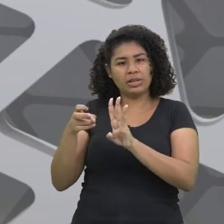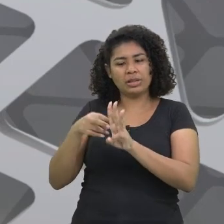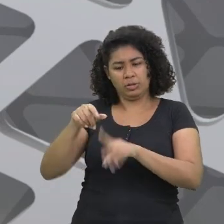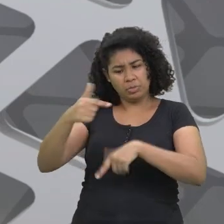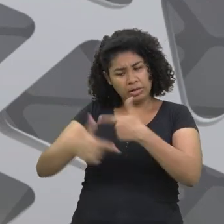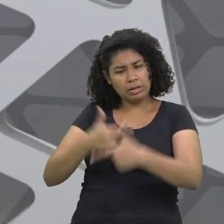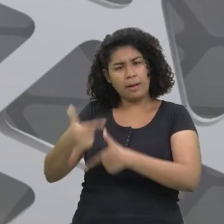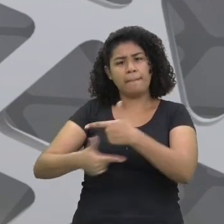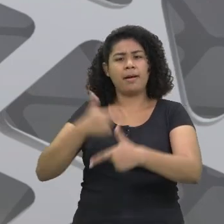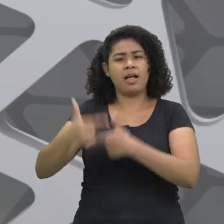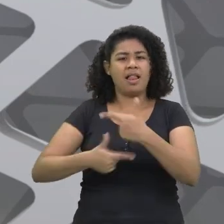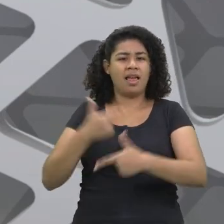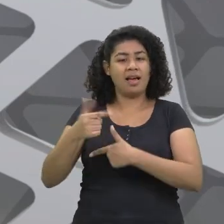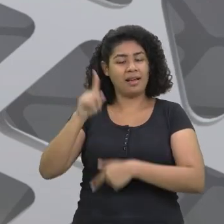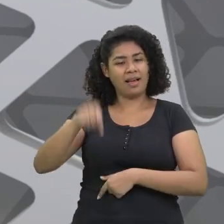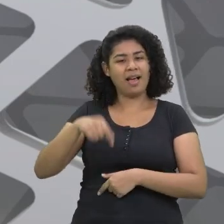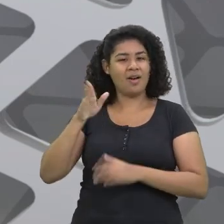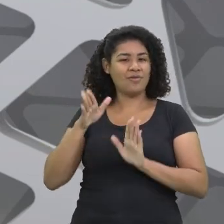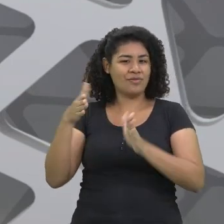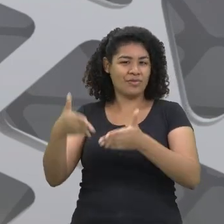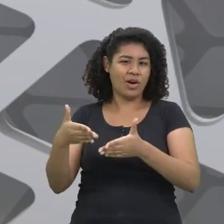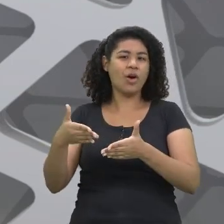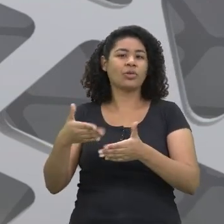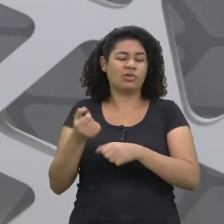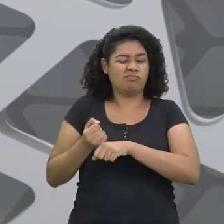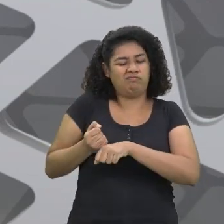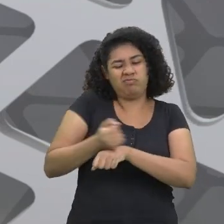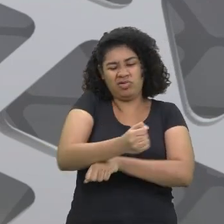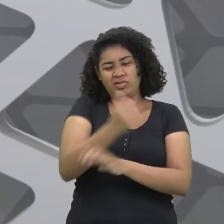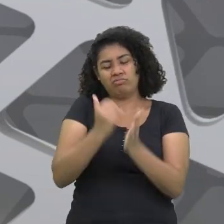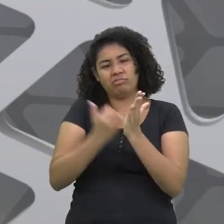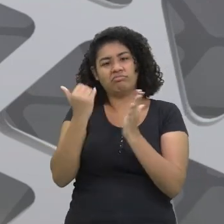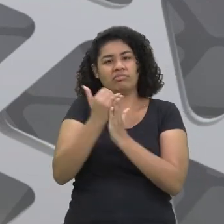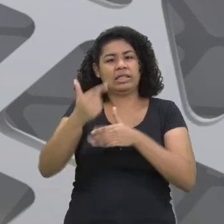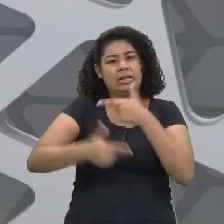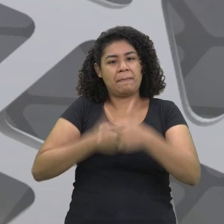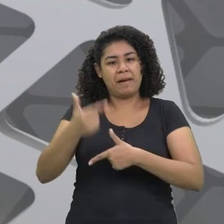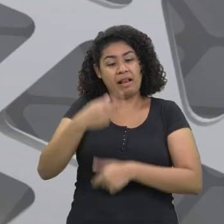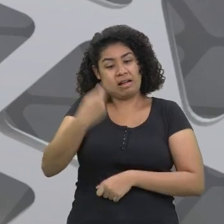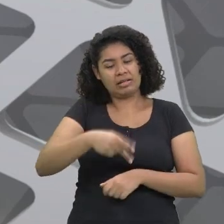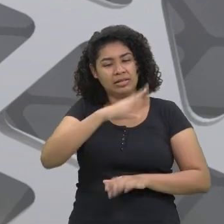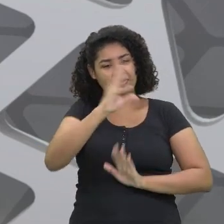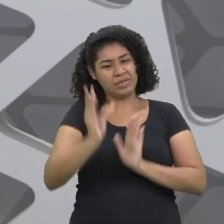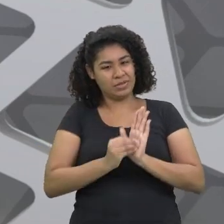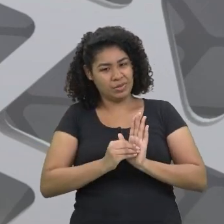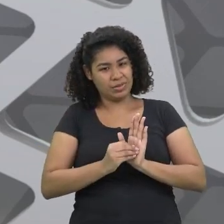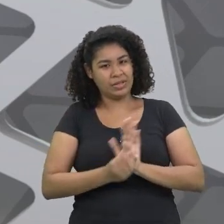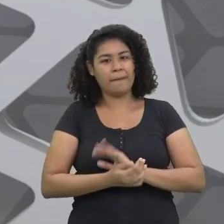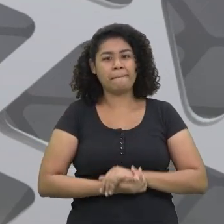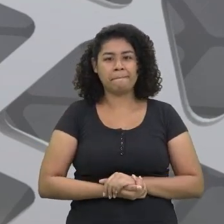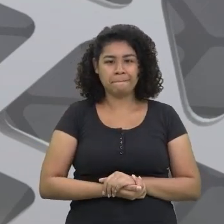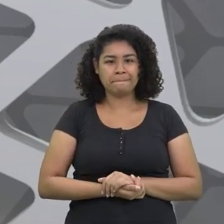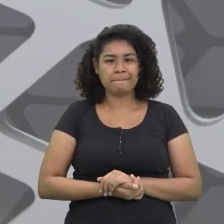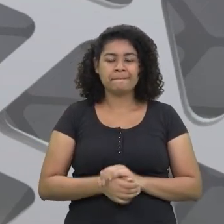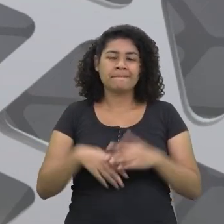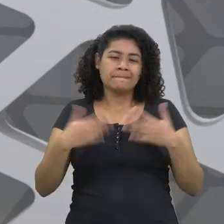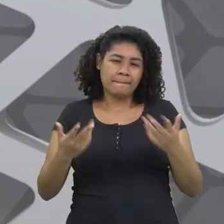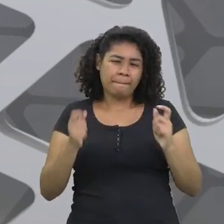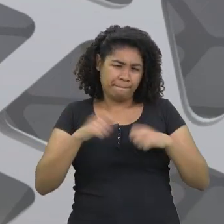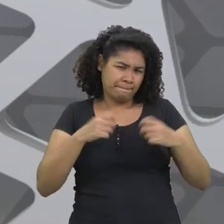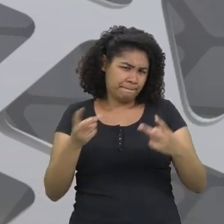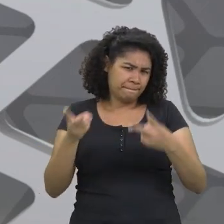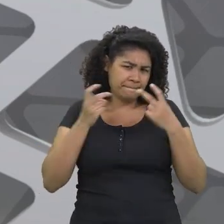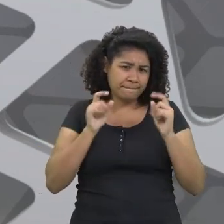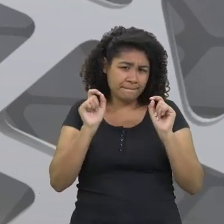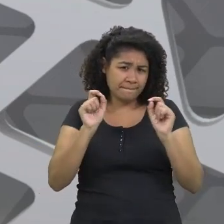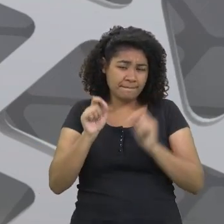obra que era fortemente explorada dentro da Amazônia, tá bom? Então, a gente percebe que